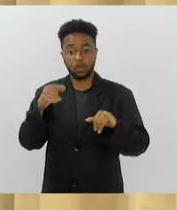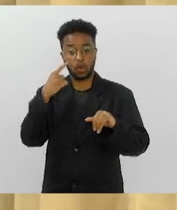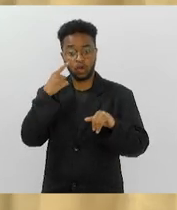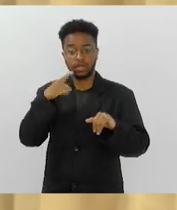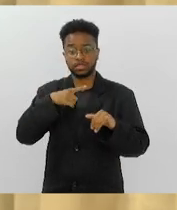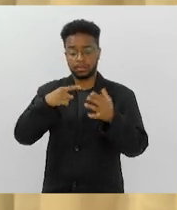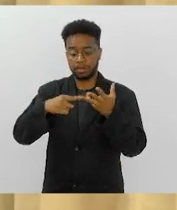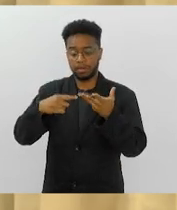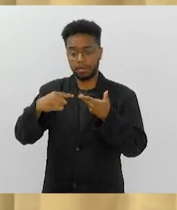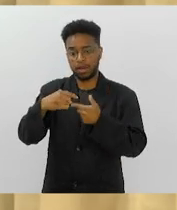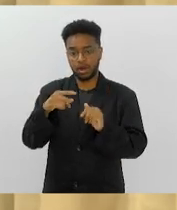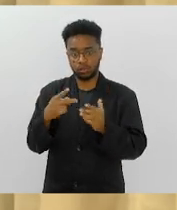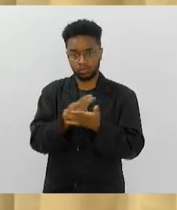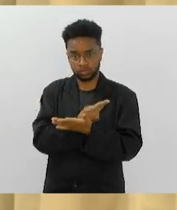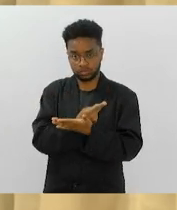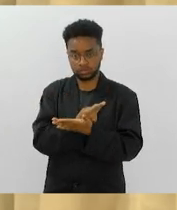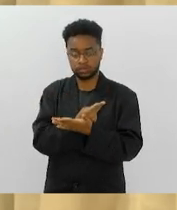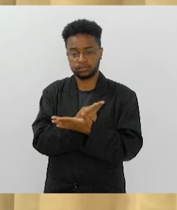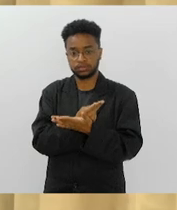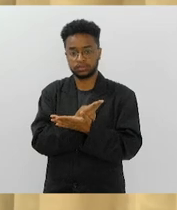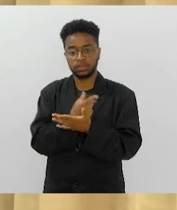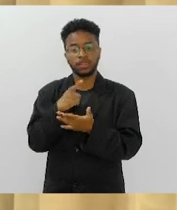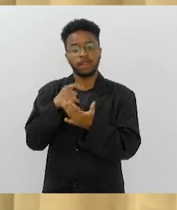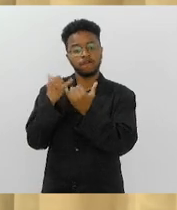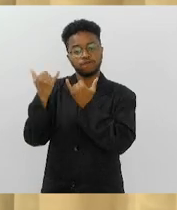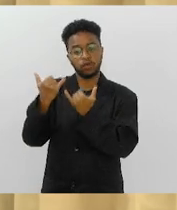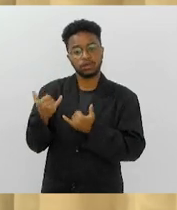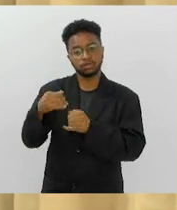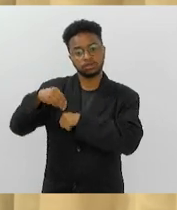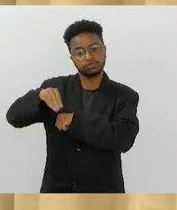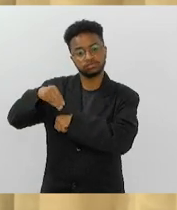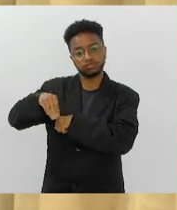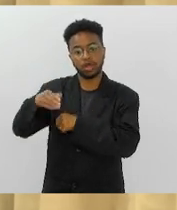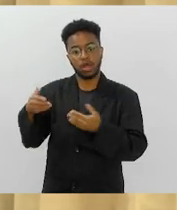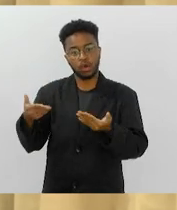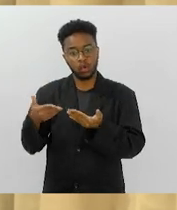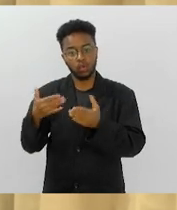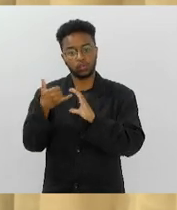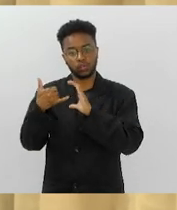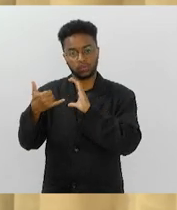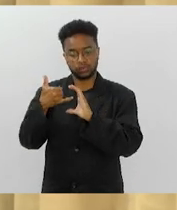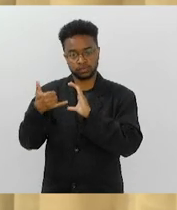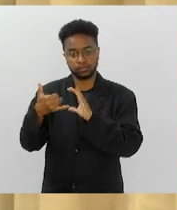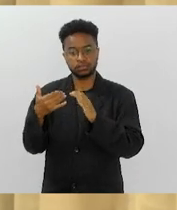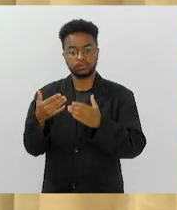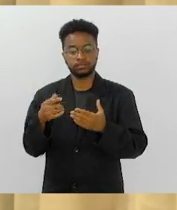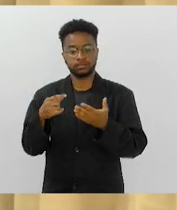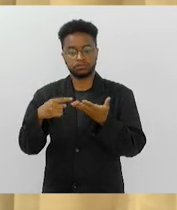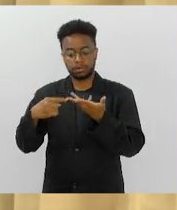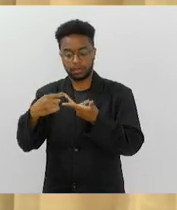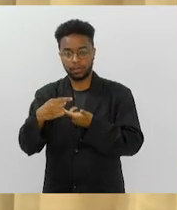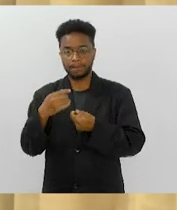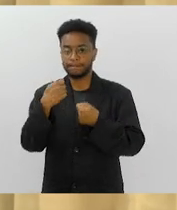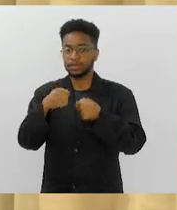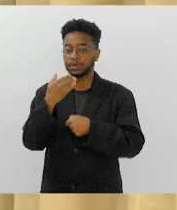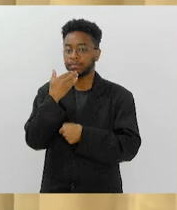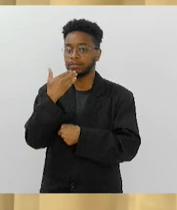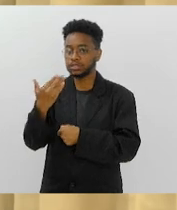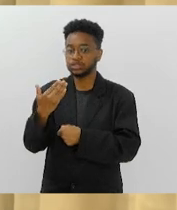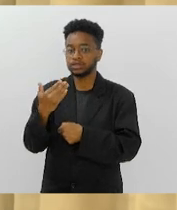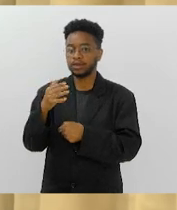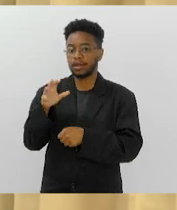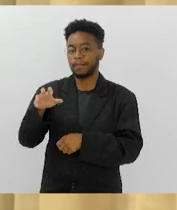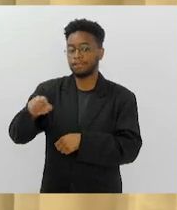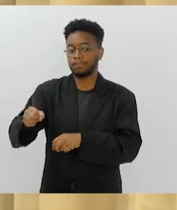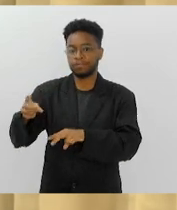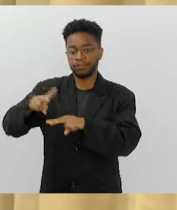sensível, os dados são esse aqui, estou te mandando agora pelo WhatsApp, tal, tem que pedir a busca e apreensão, porque às